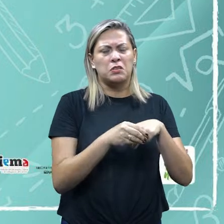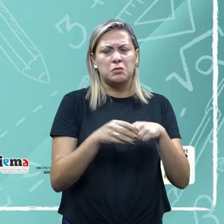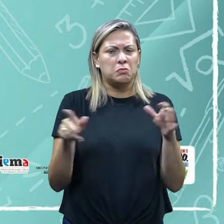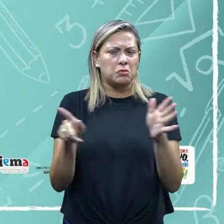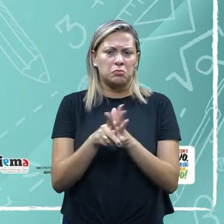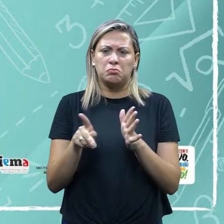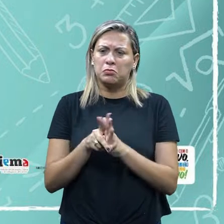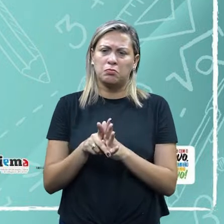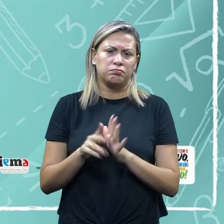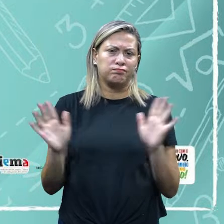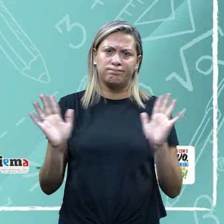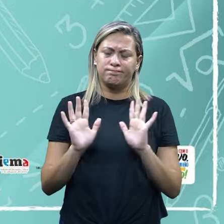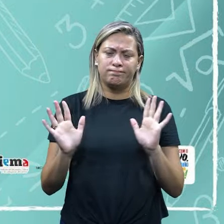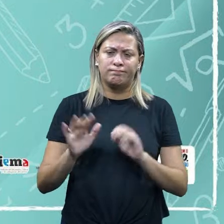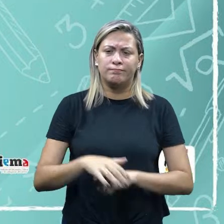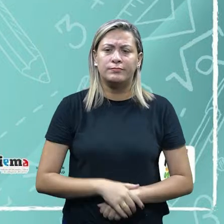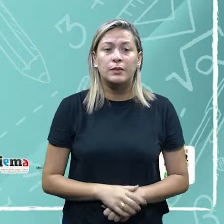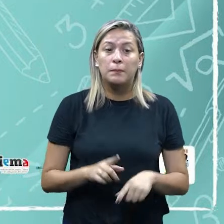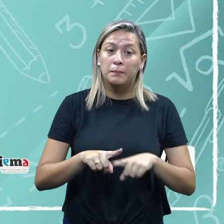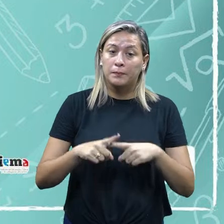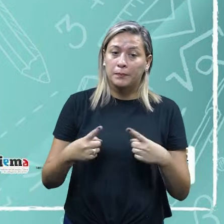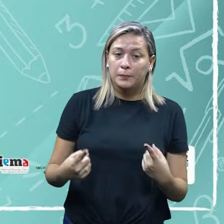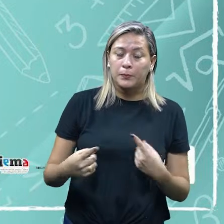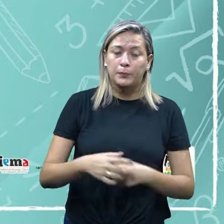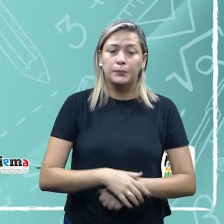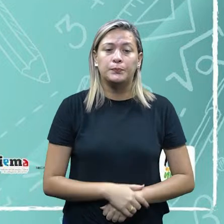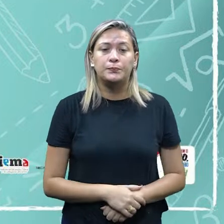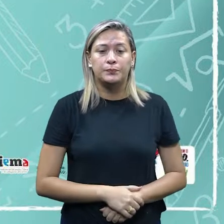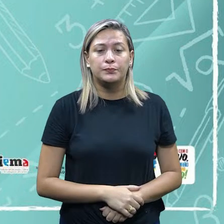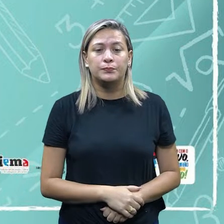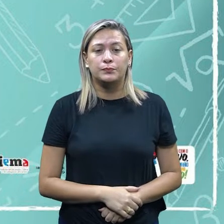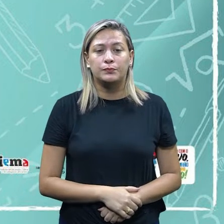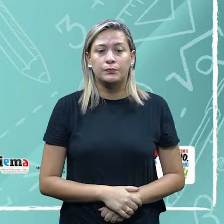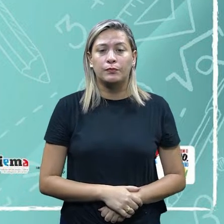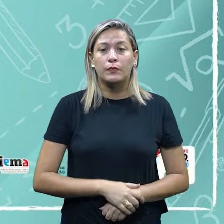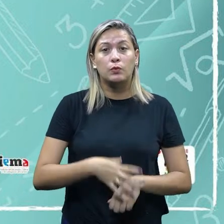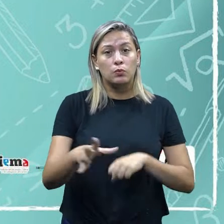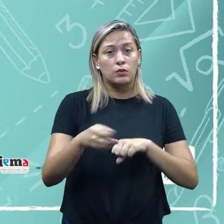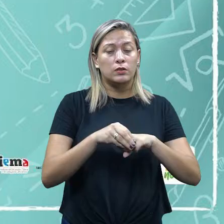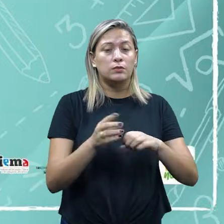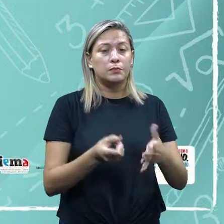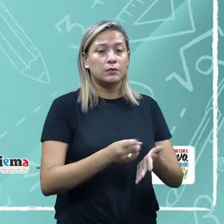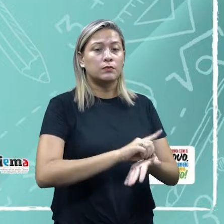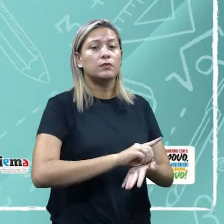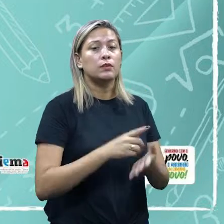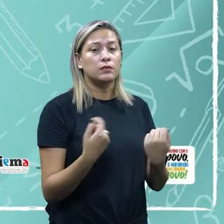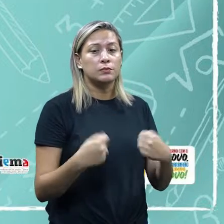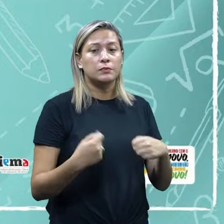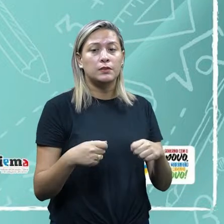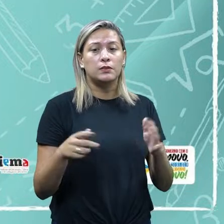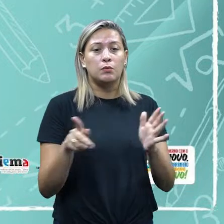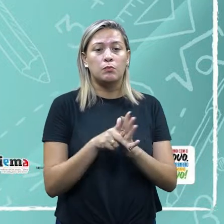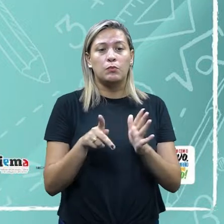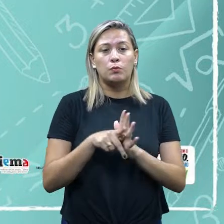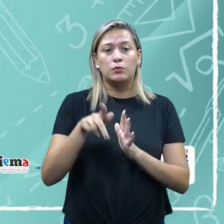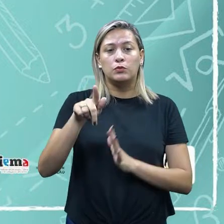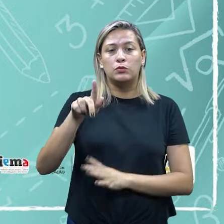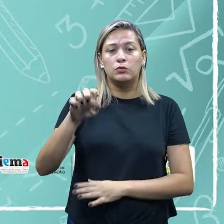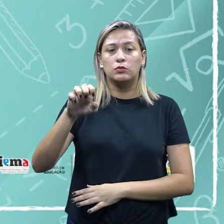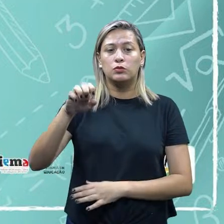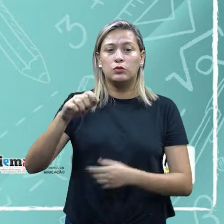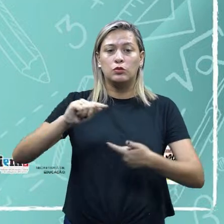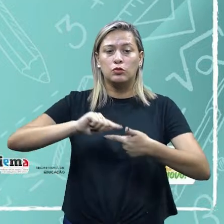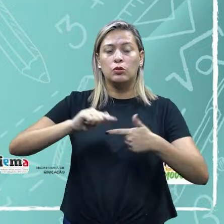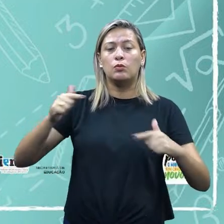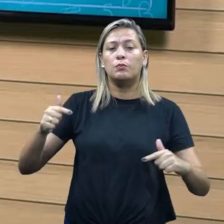é interessante que você tem um conhecimento prévio ali na área de geometria analítica e cálculo vetorial, porque